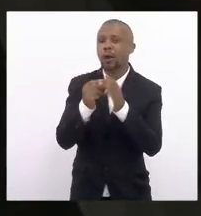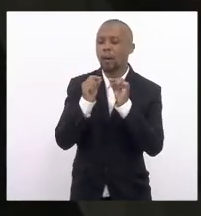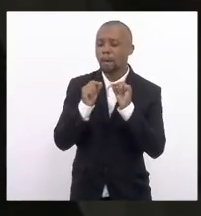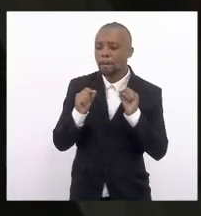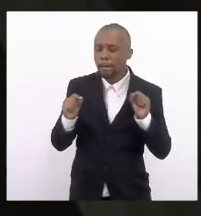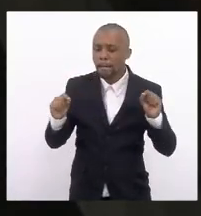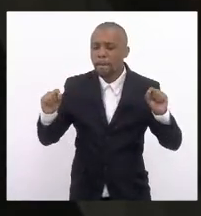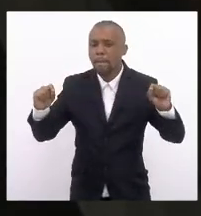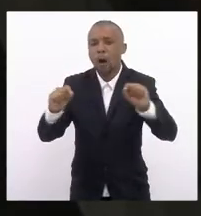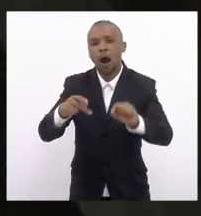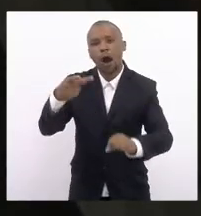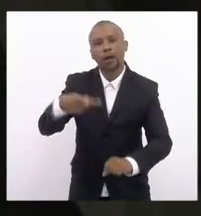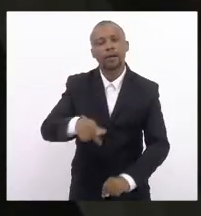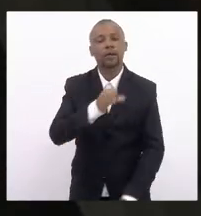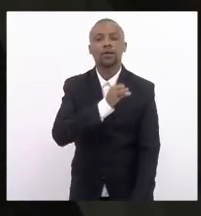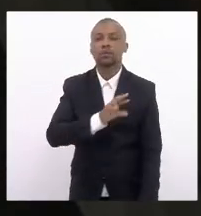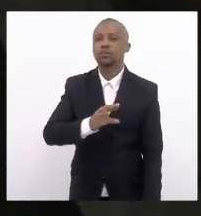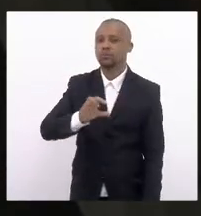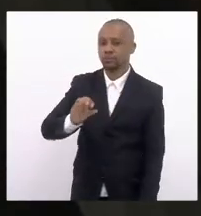estaduais do Rio de Janeiro.